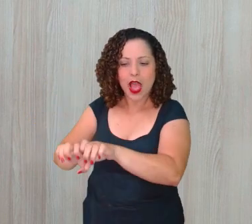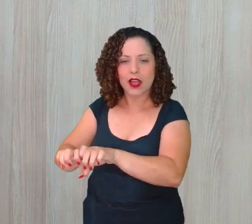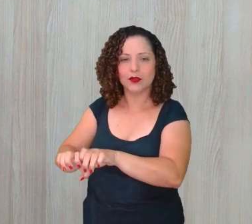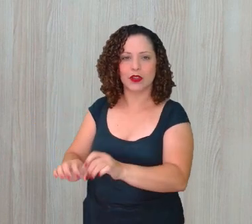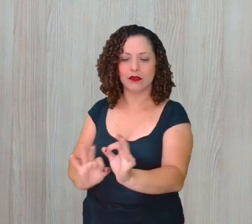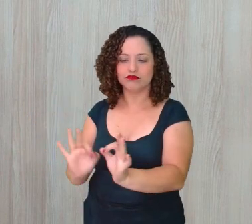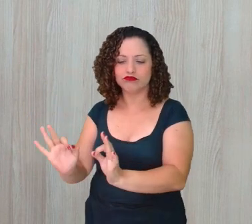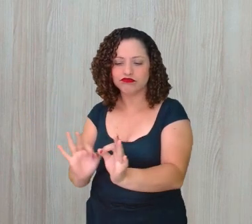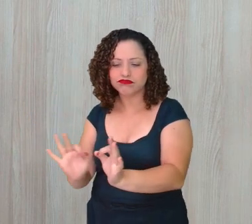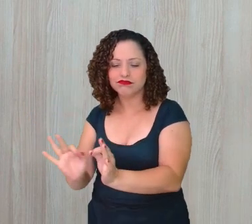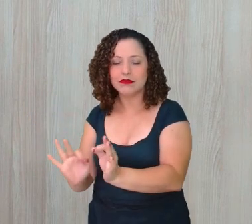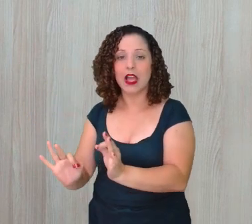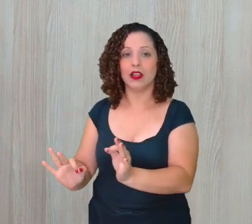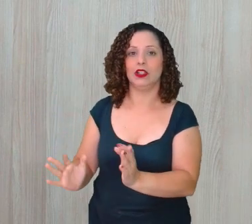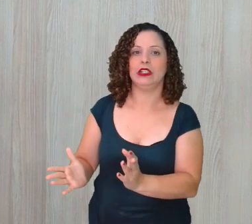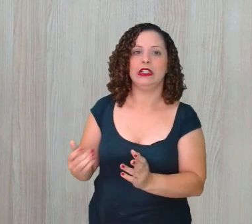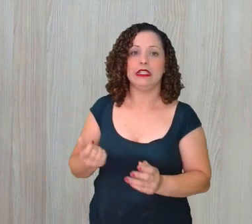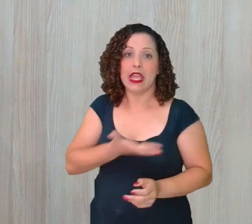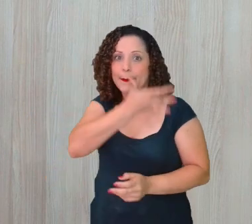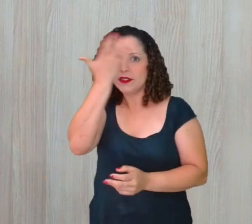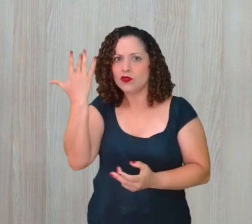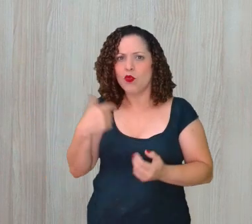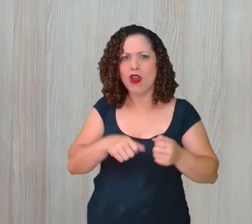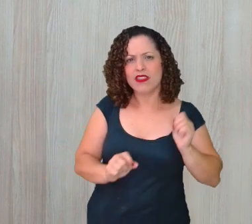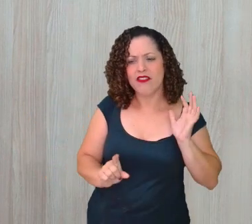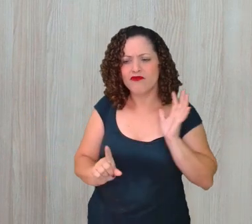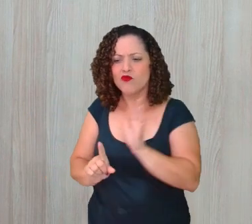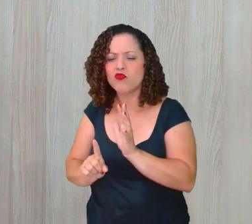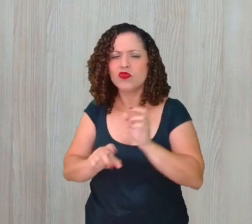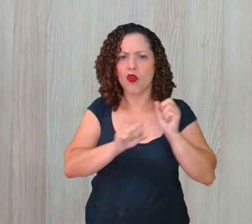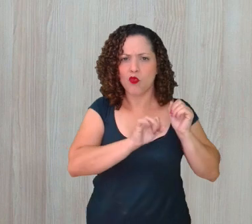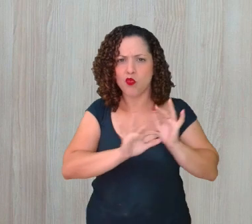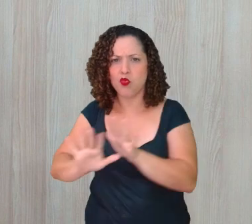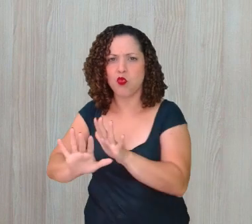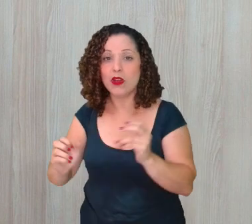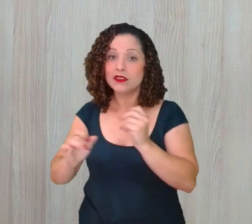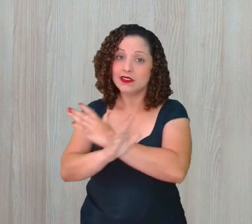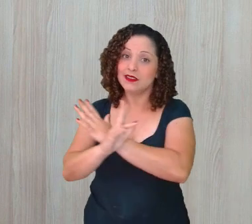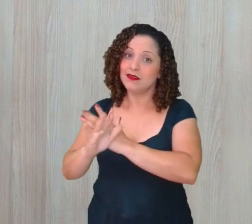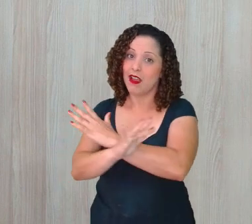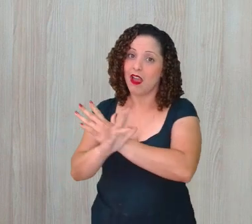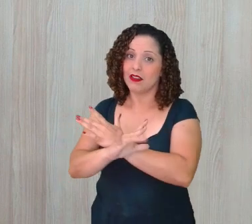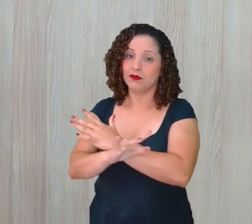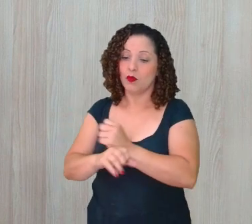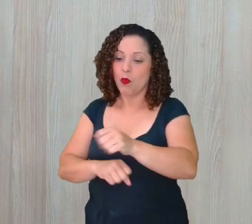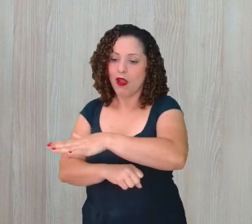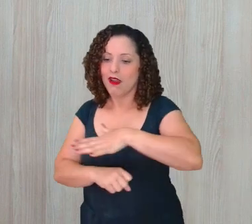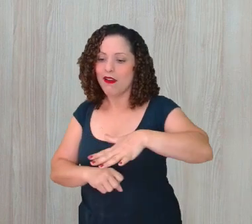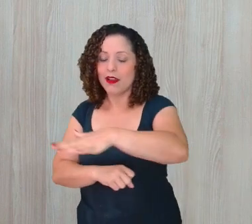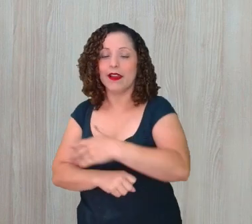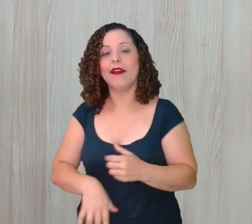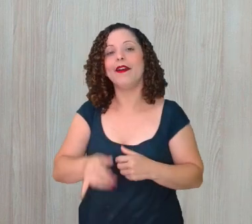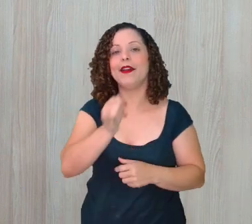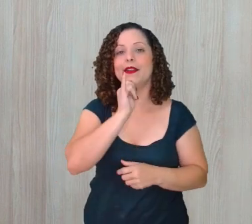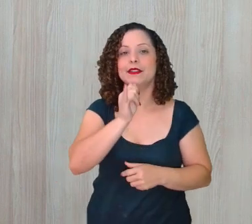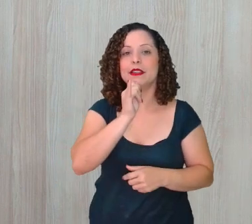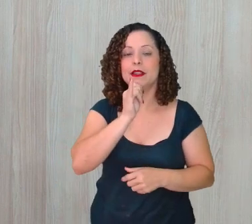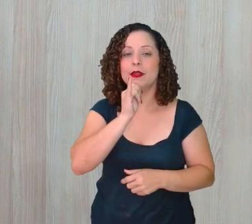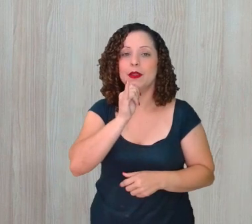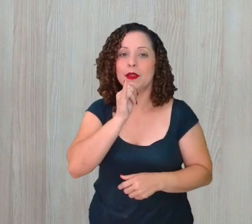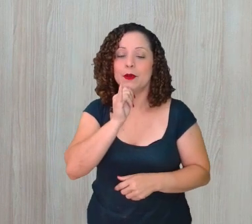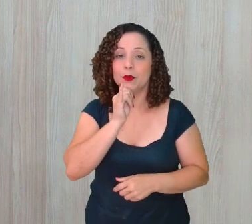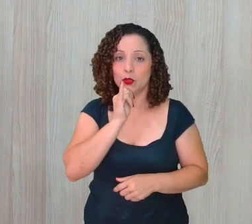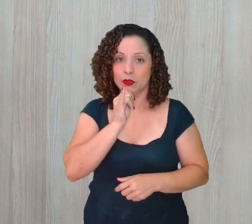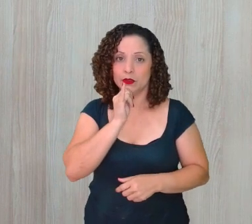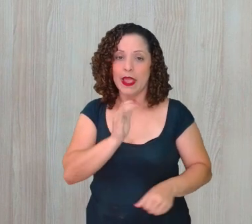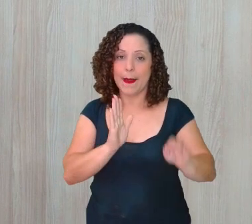seja, o homem agindo diretamente no espaço. Então você vê aí uma cidade, um centro urbano, a Conde da Boa Vista, né? A